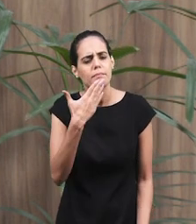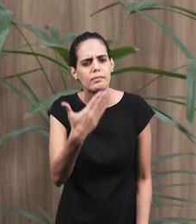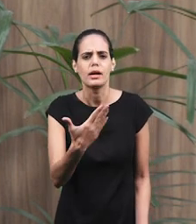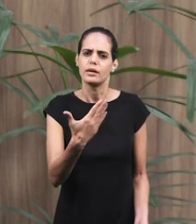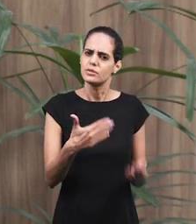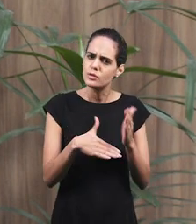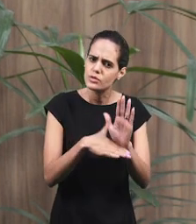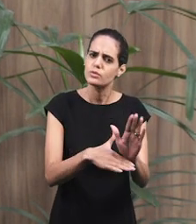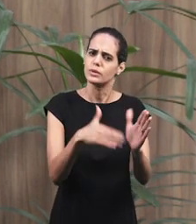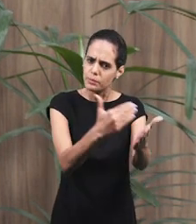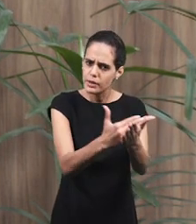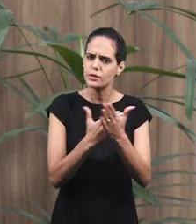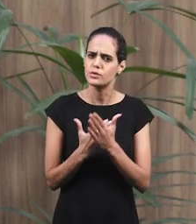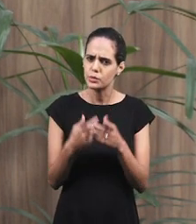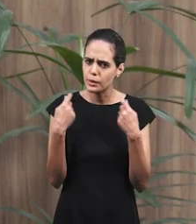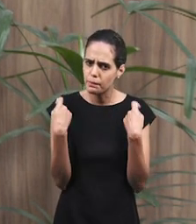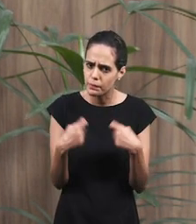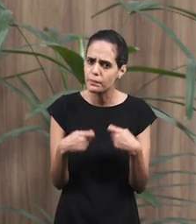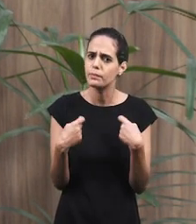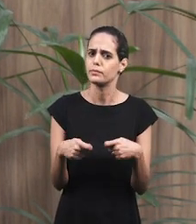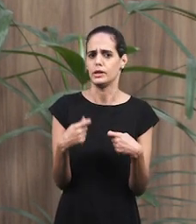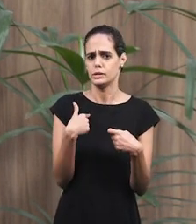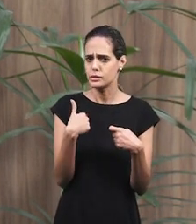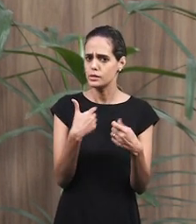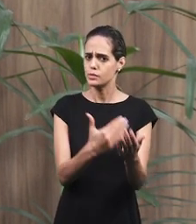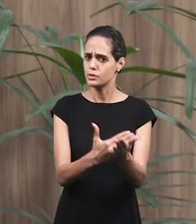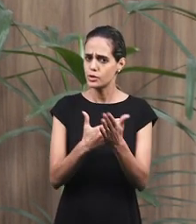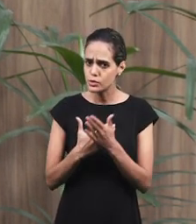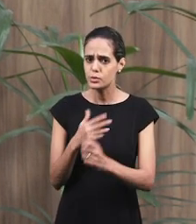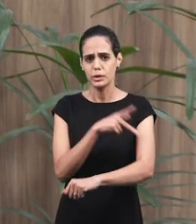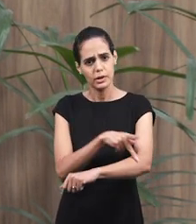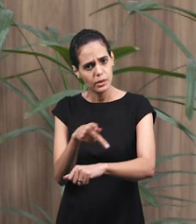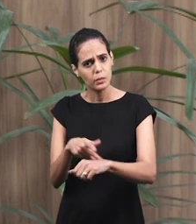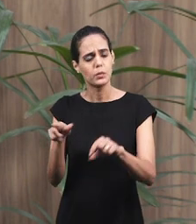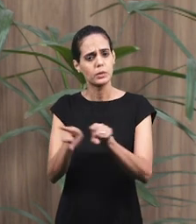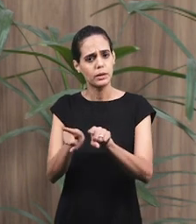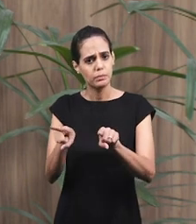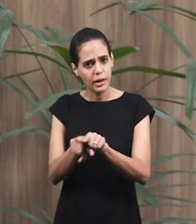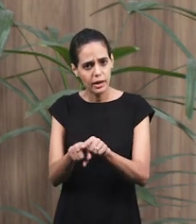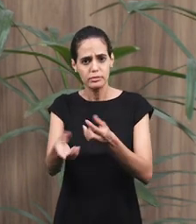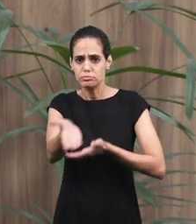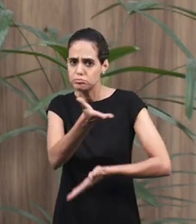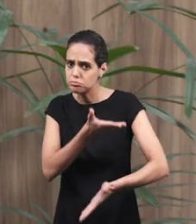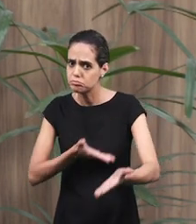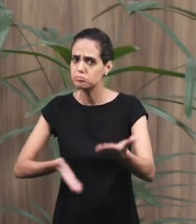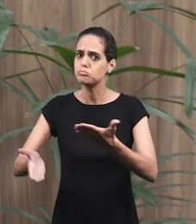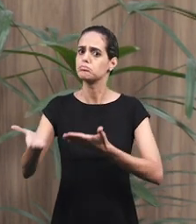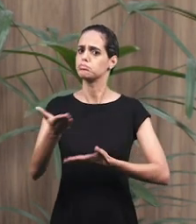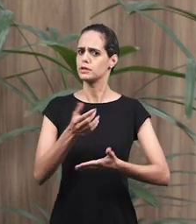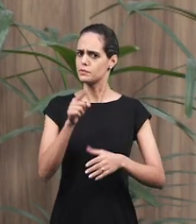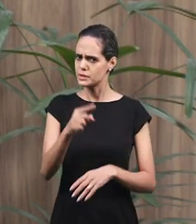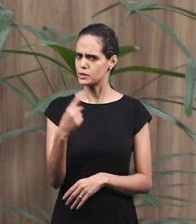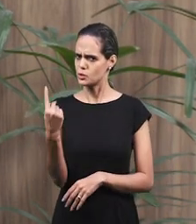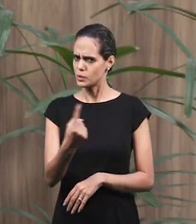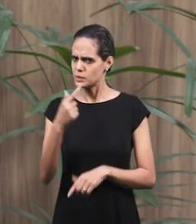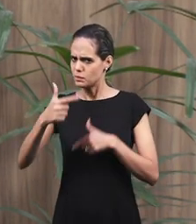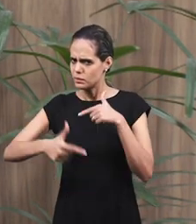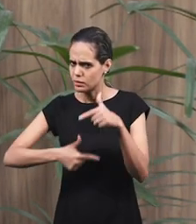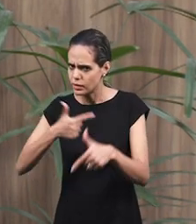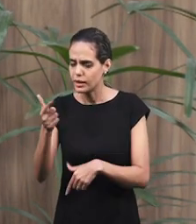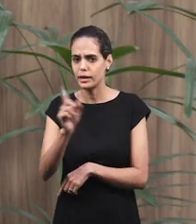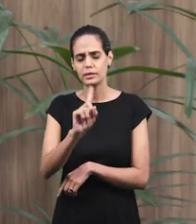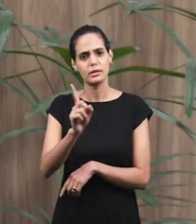professores e pedagogos modos alternativos de mediar o conhecimento com seus filhos. Não fiquem sozinhos nessa